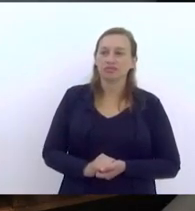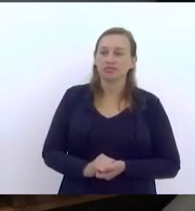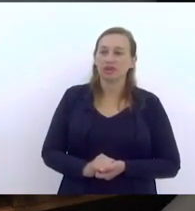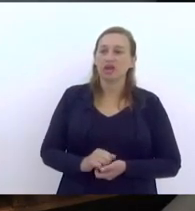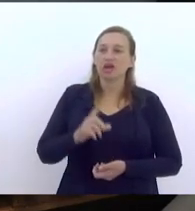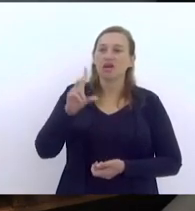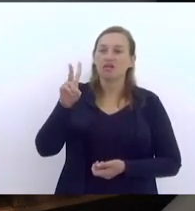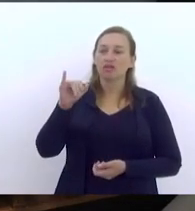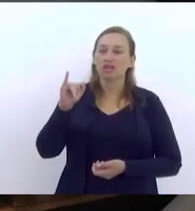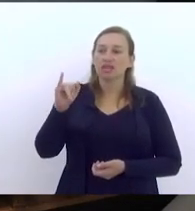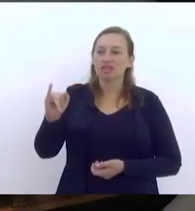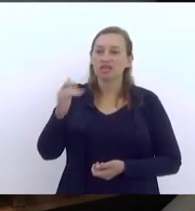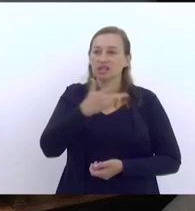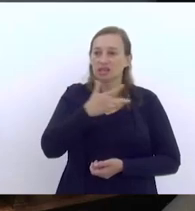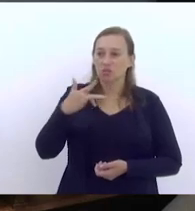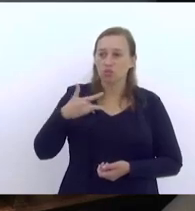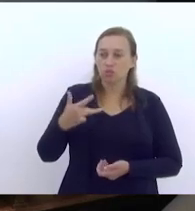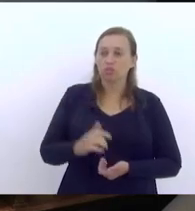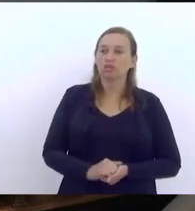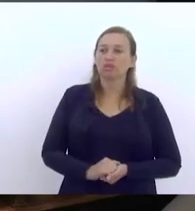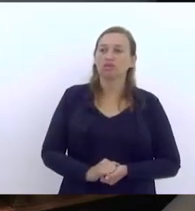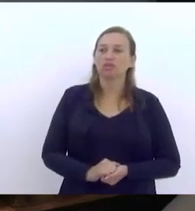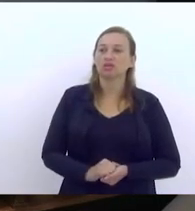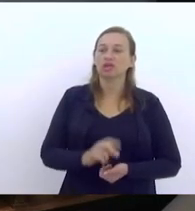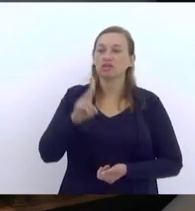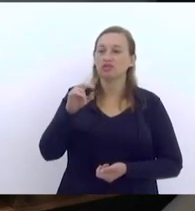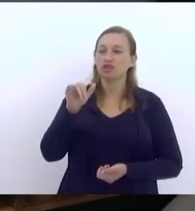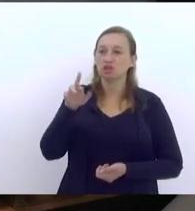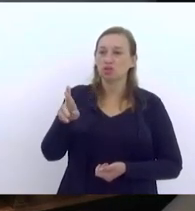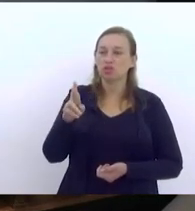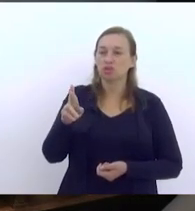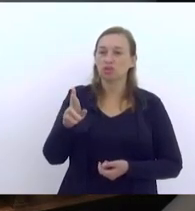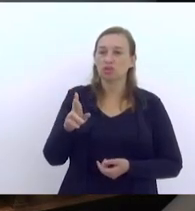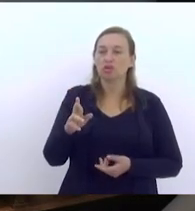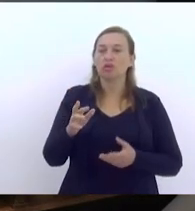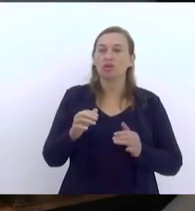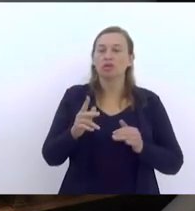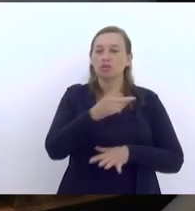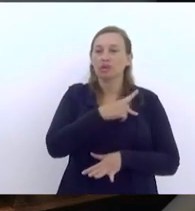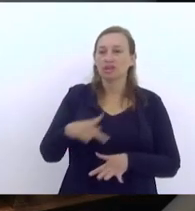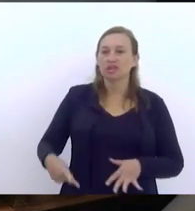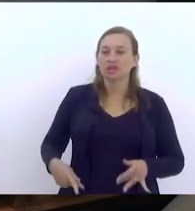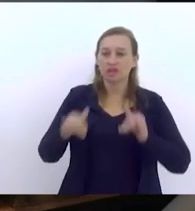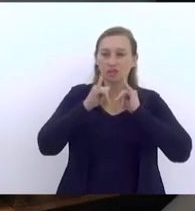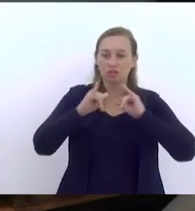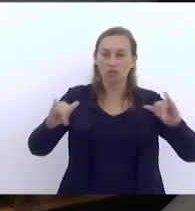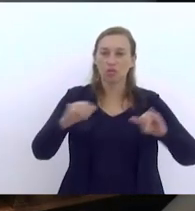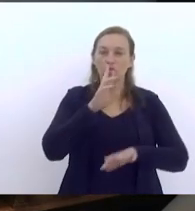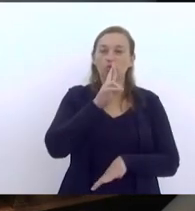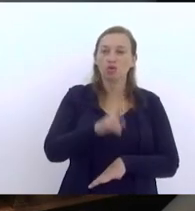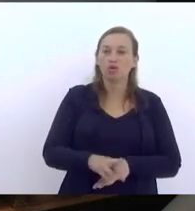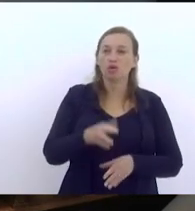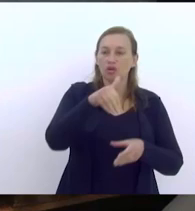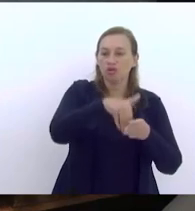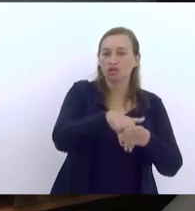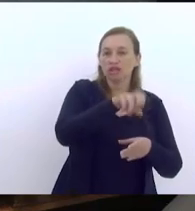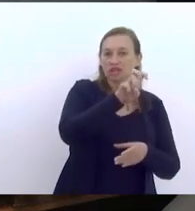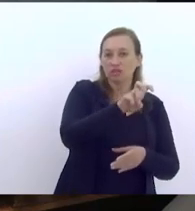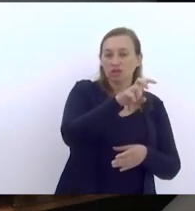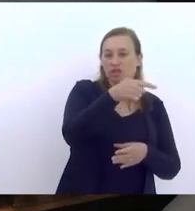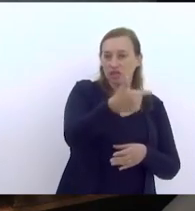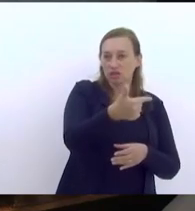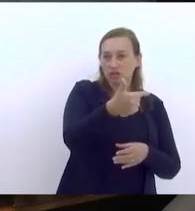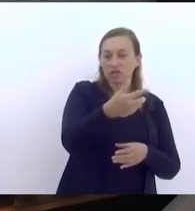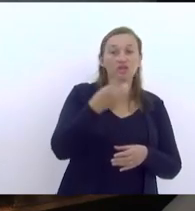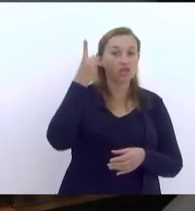Valdeci da Saúde e Vitor Júnior. A presidência proclama o resultado, votaram 52